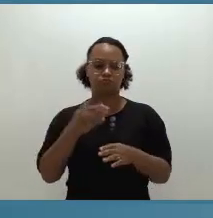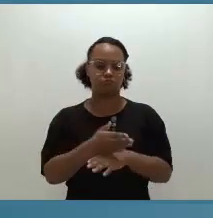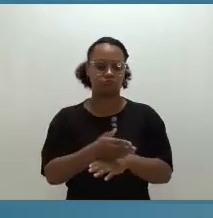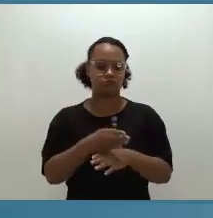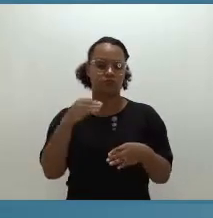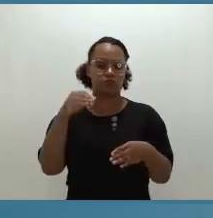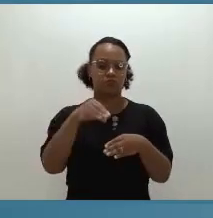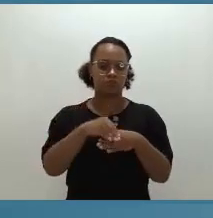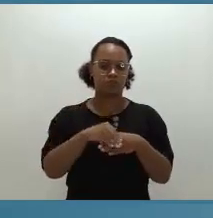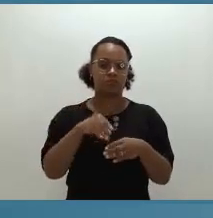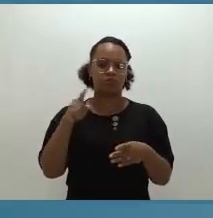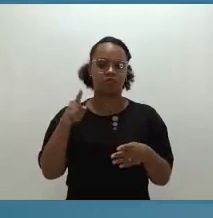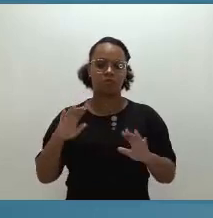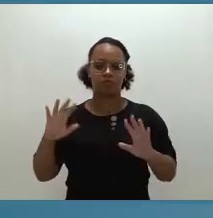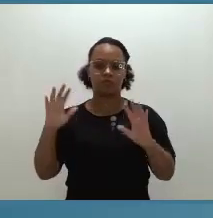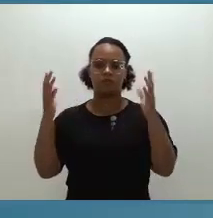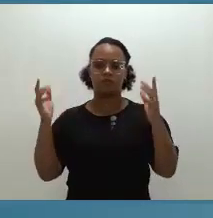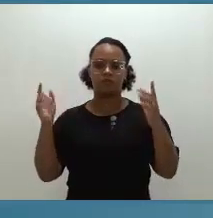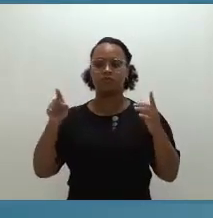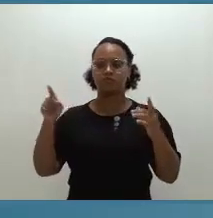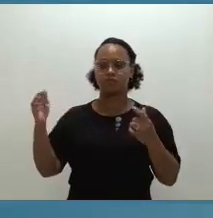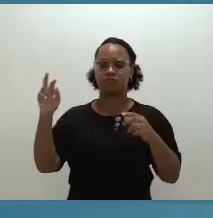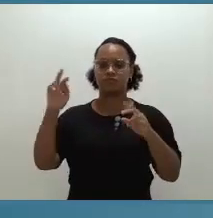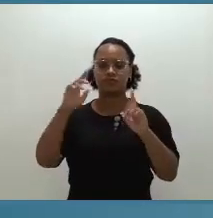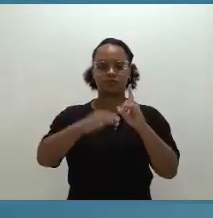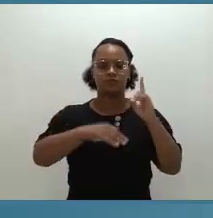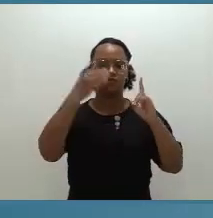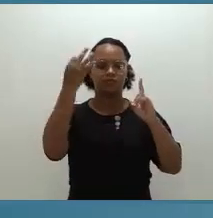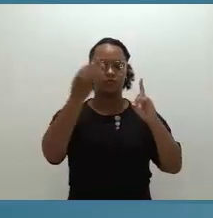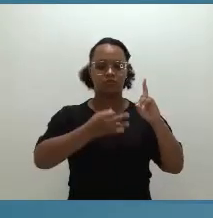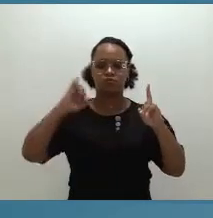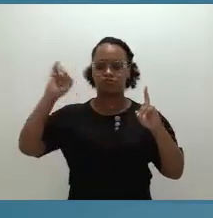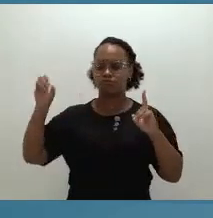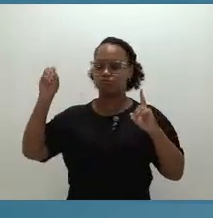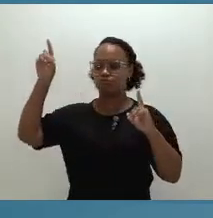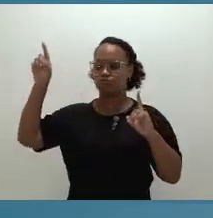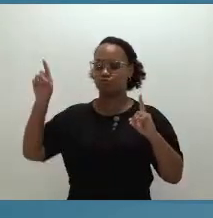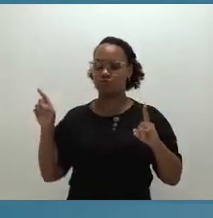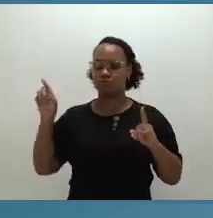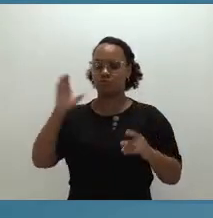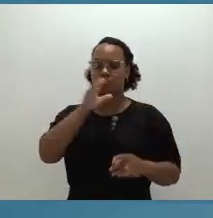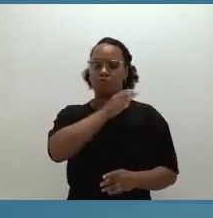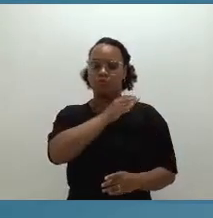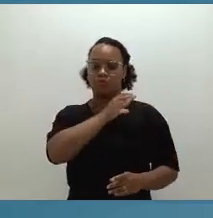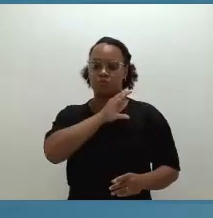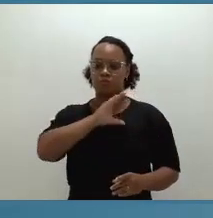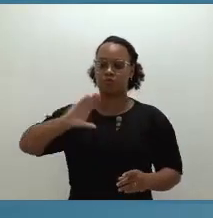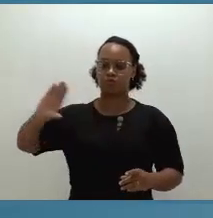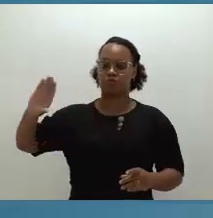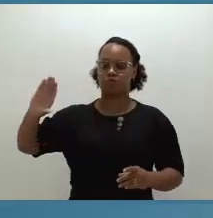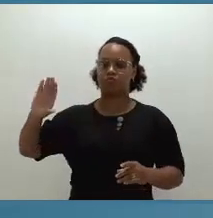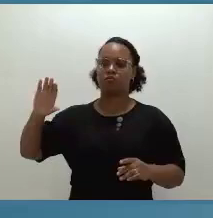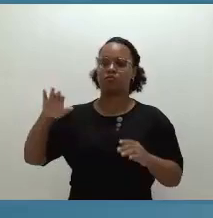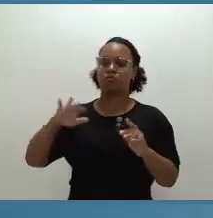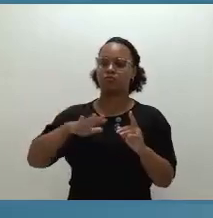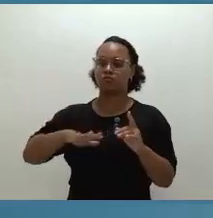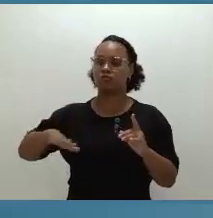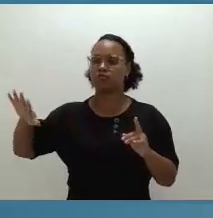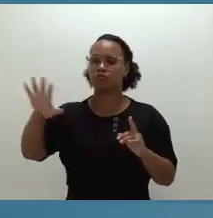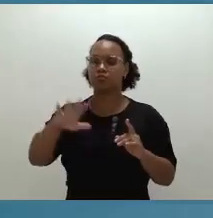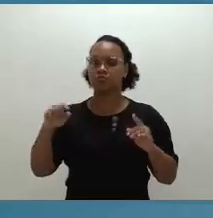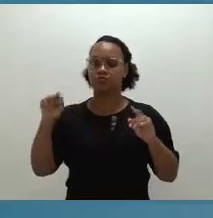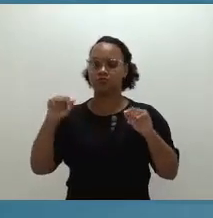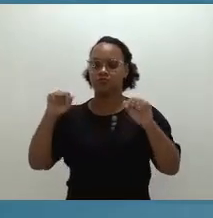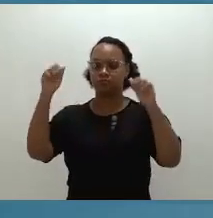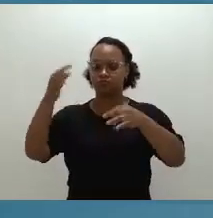o desembargador José Roberto Pinheiro Maia Bezerra Júnior para o cargo de Corregedor-Geral